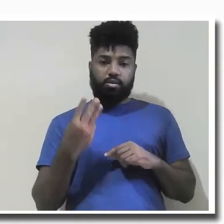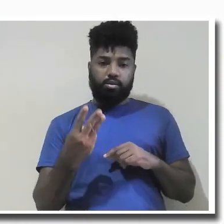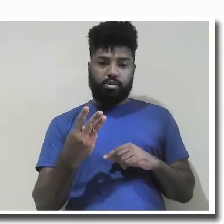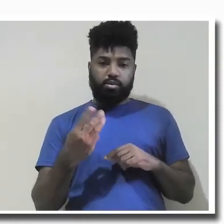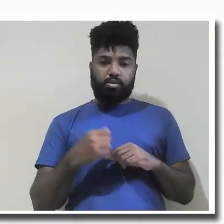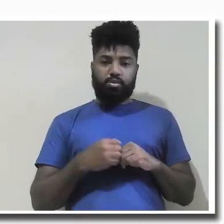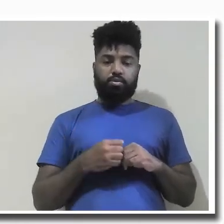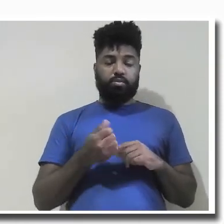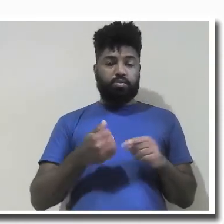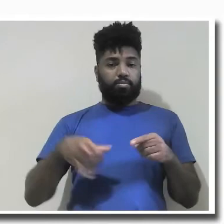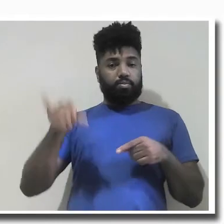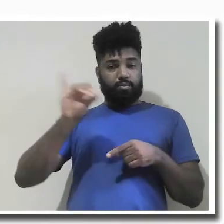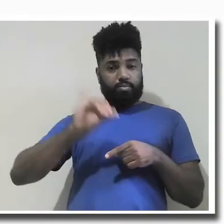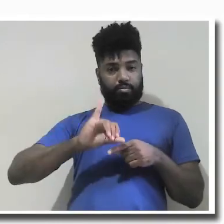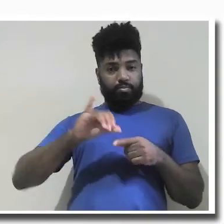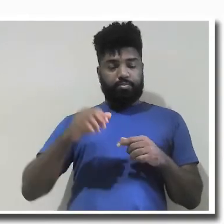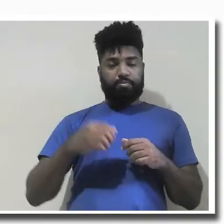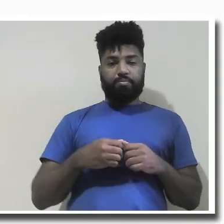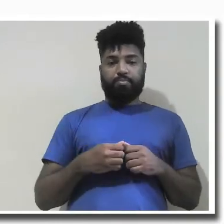elevado